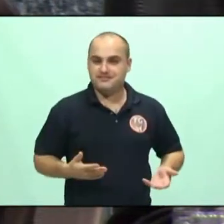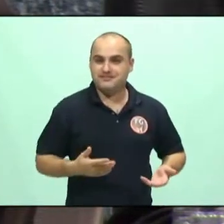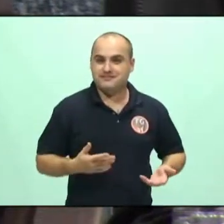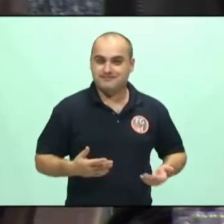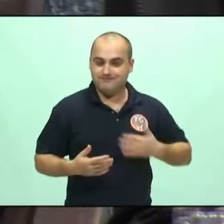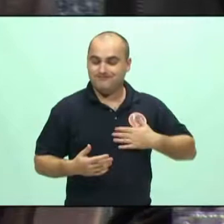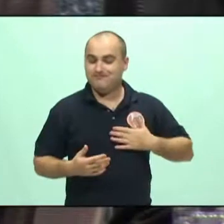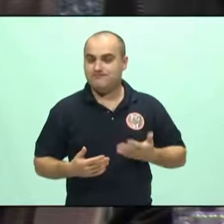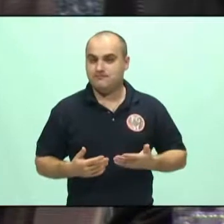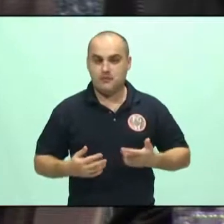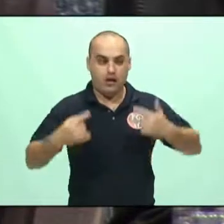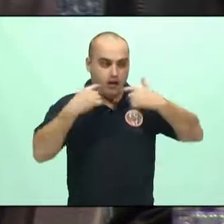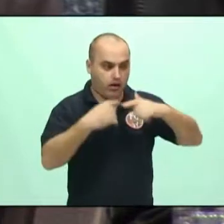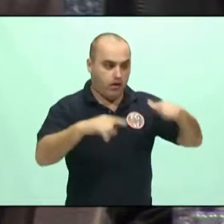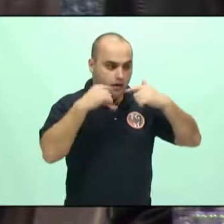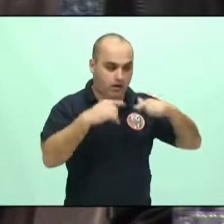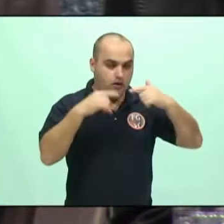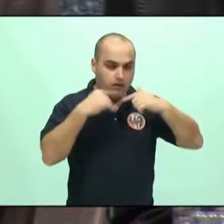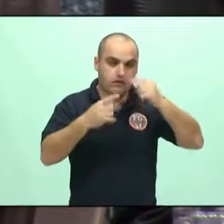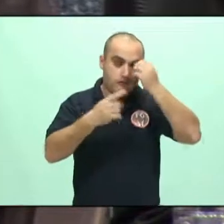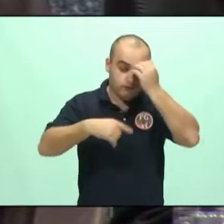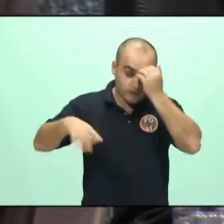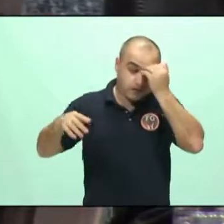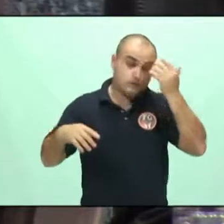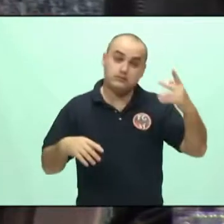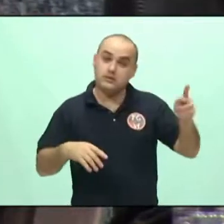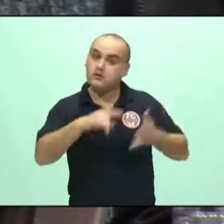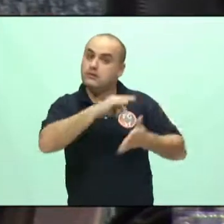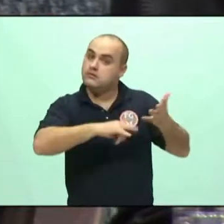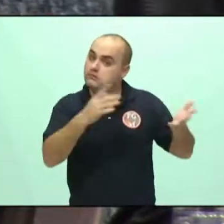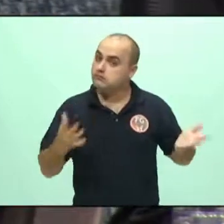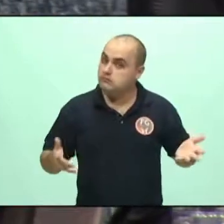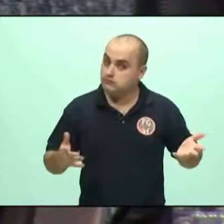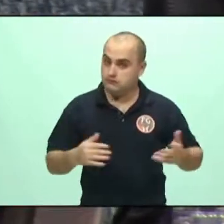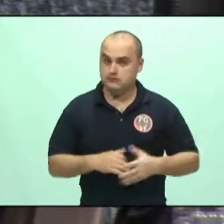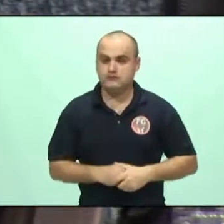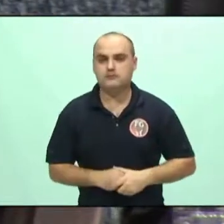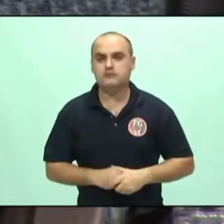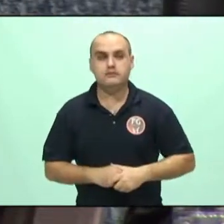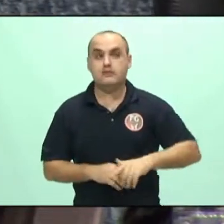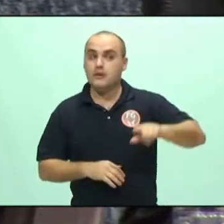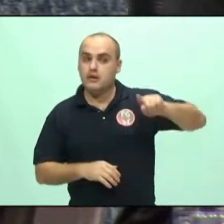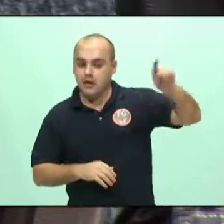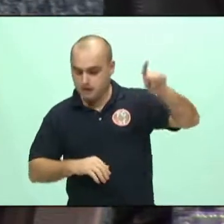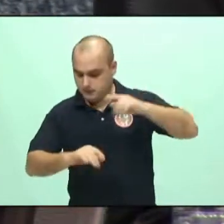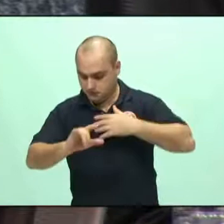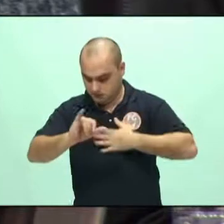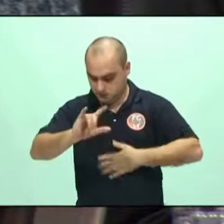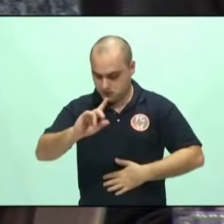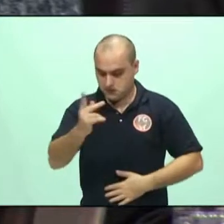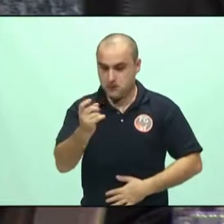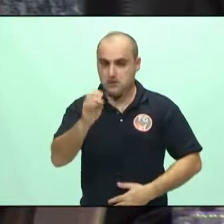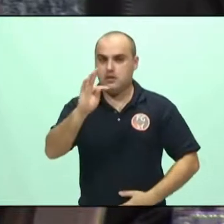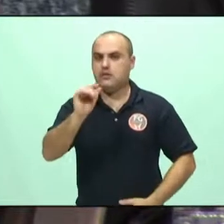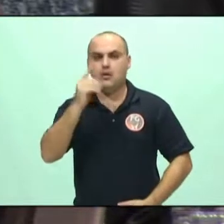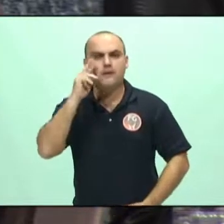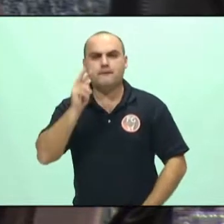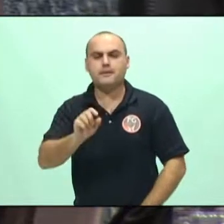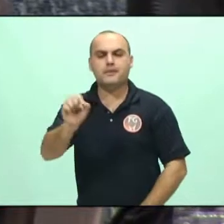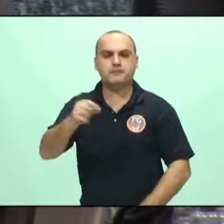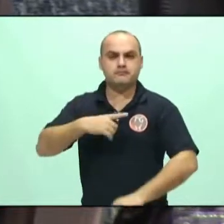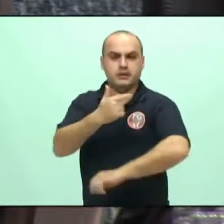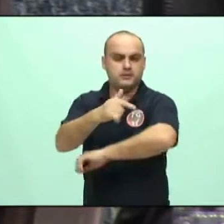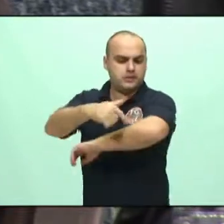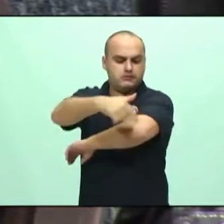brigar que é reclamar a gente tá fazendo inclusive com o teu requerimento aí e aí o que que aconteceu lá a gente viu que não tinha rotatória